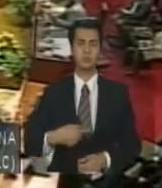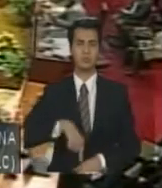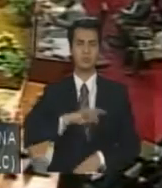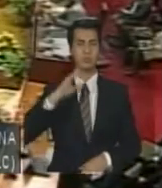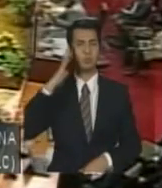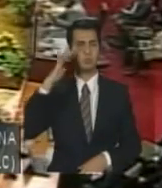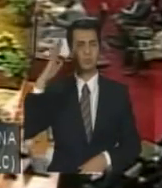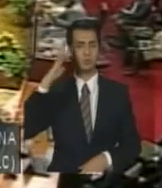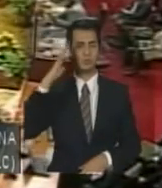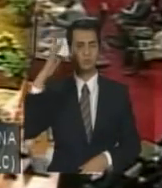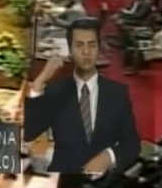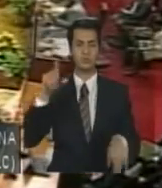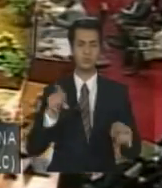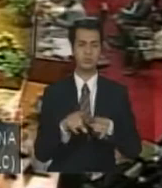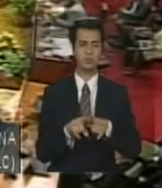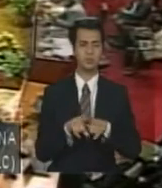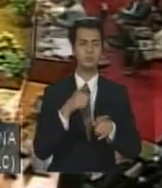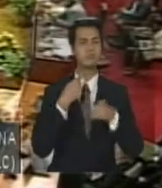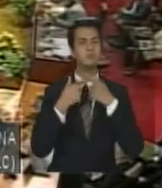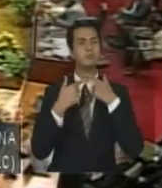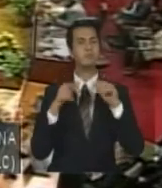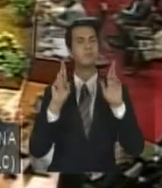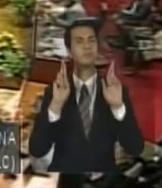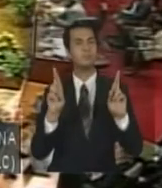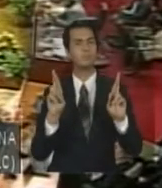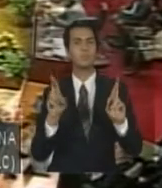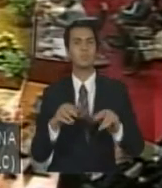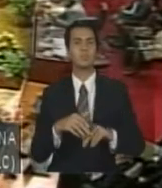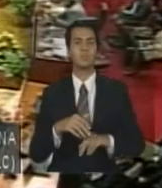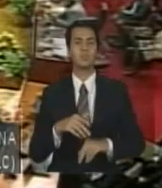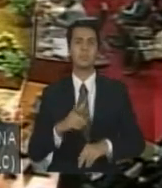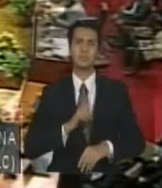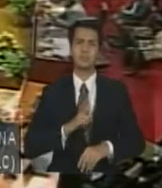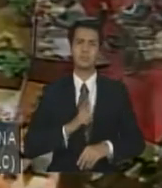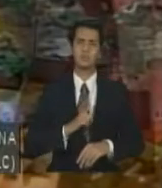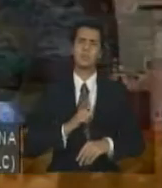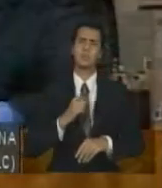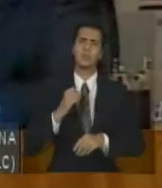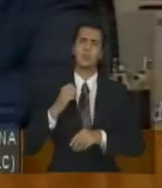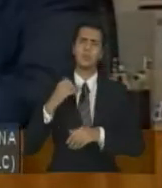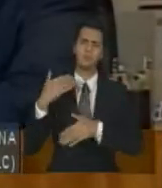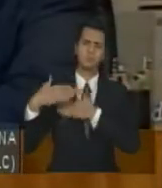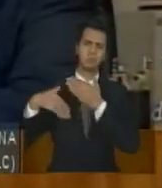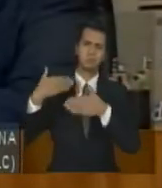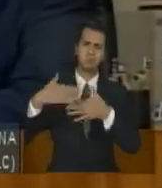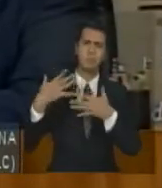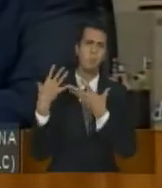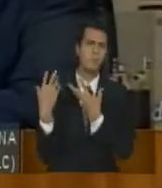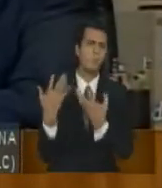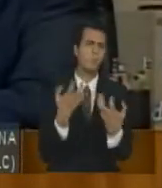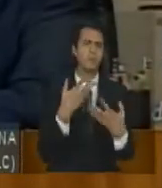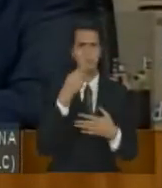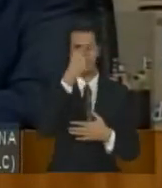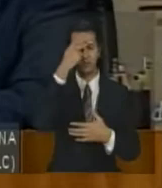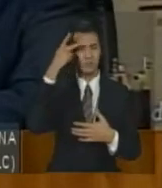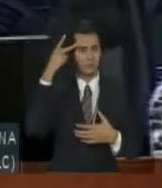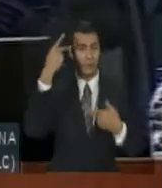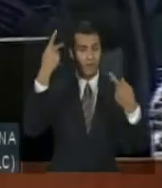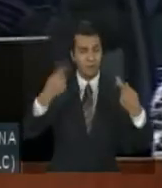os ideais pelos quais lutaram tantas gerações de latino-americanos e